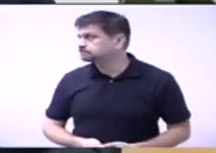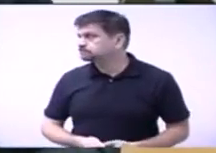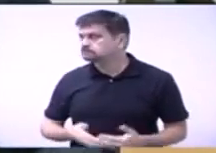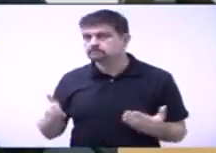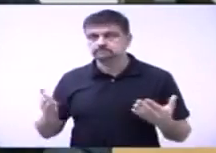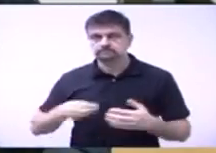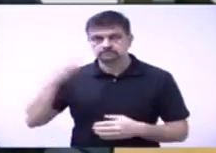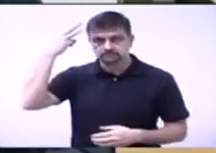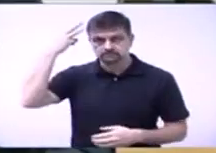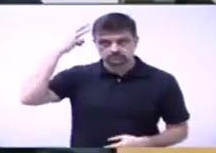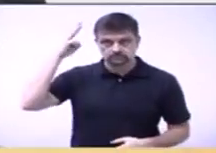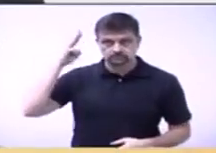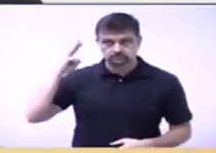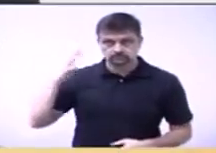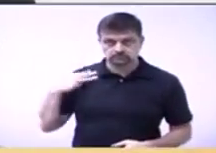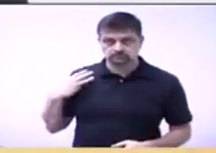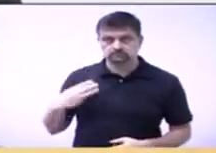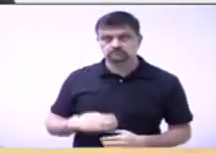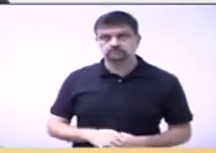vereadora Ângela Duarte.